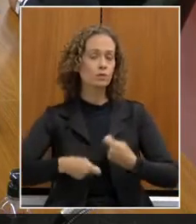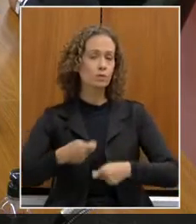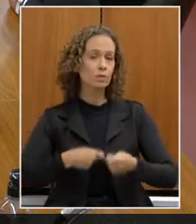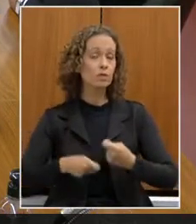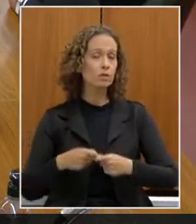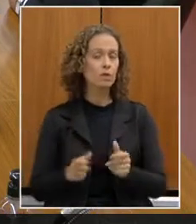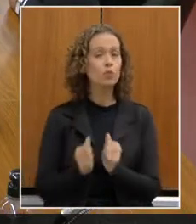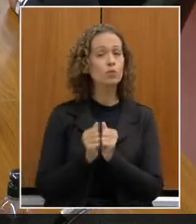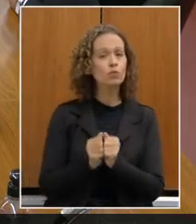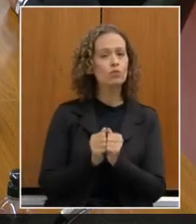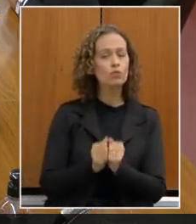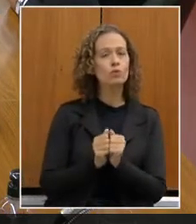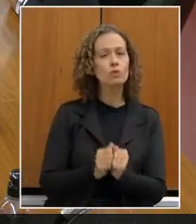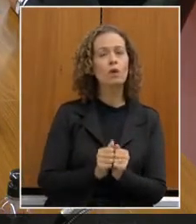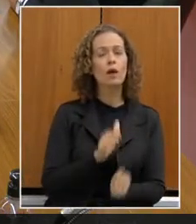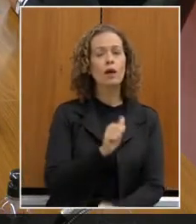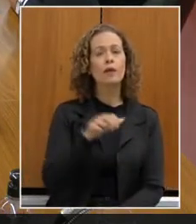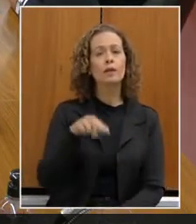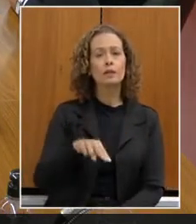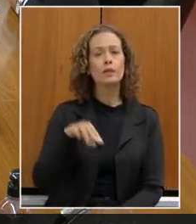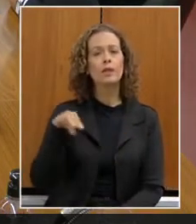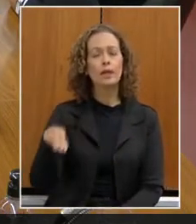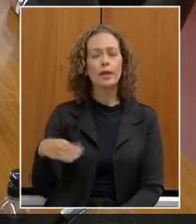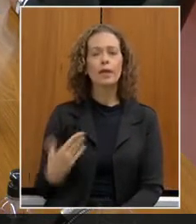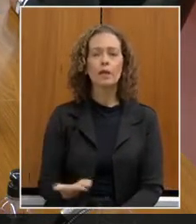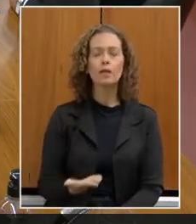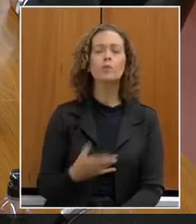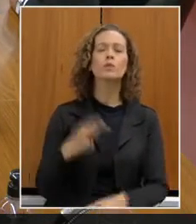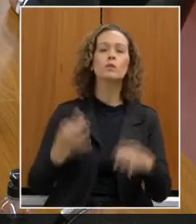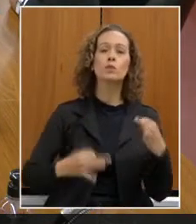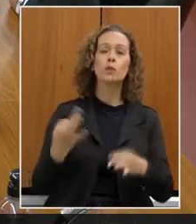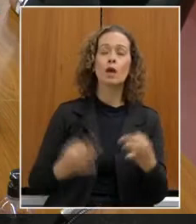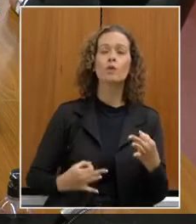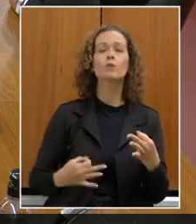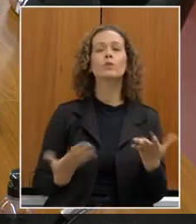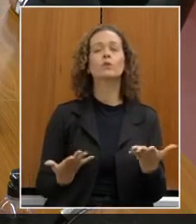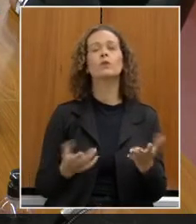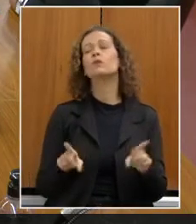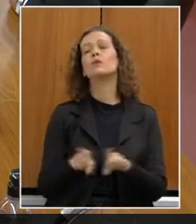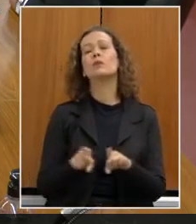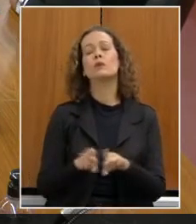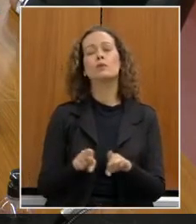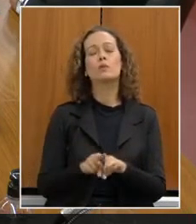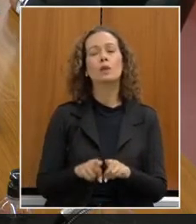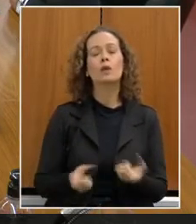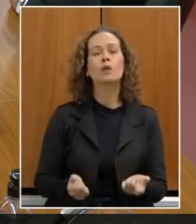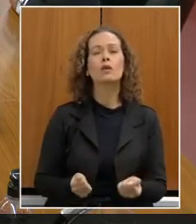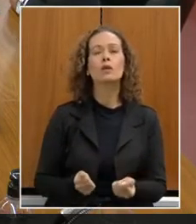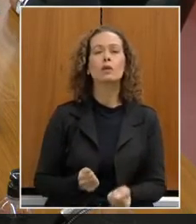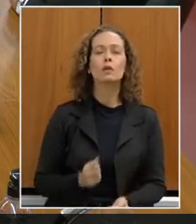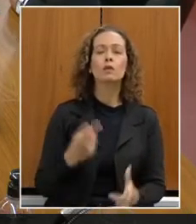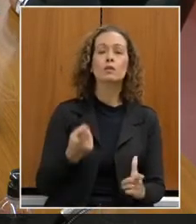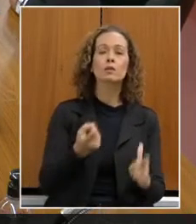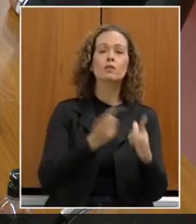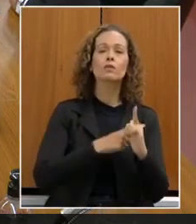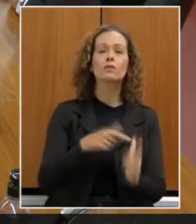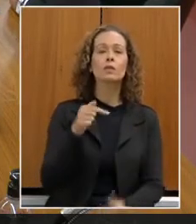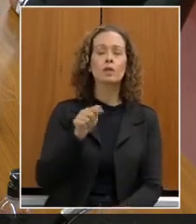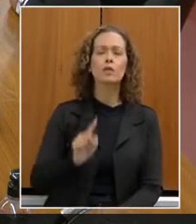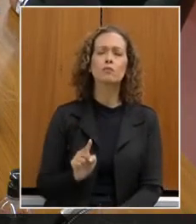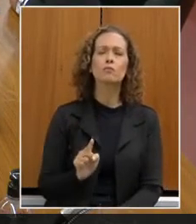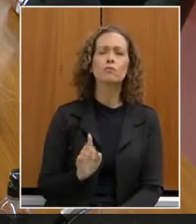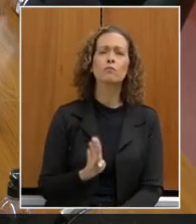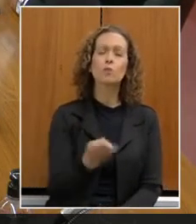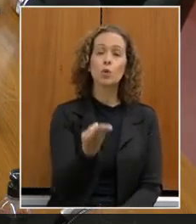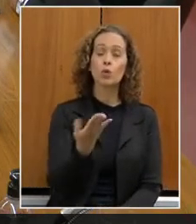junto à MM, Tribunal de Justiça, Ministério Público e COSEMES, dessa dívida de cerca de 7 bilhões. A